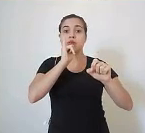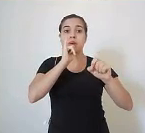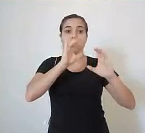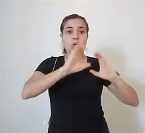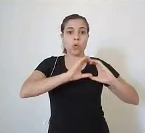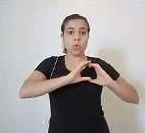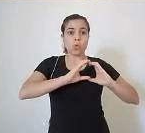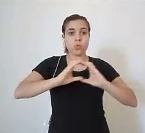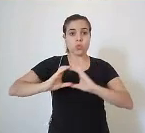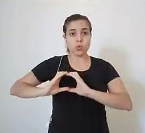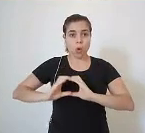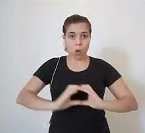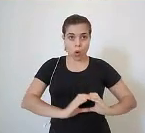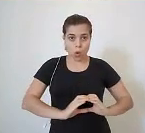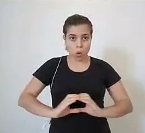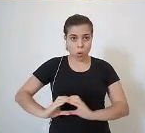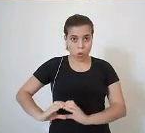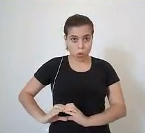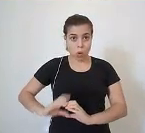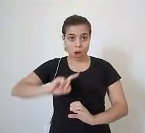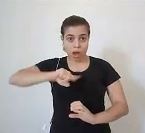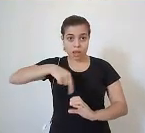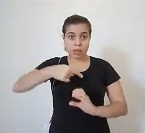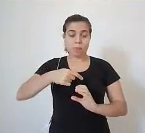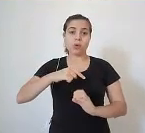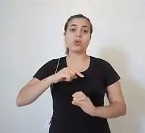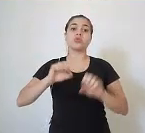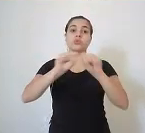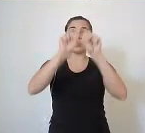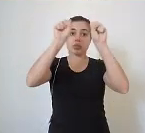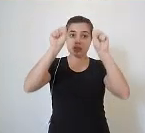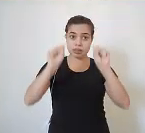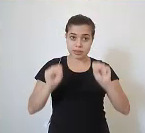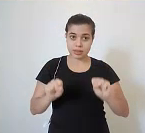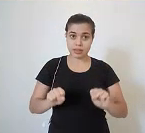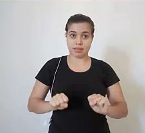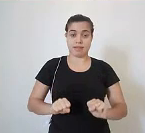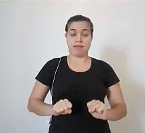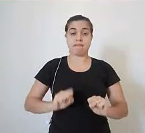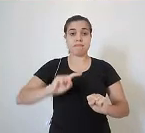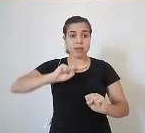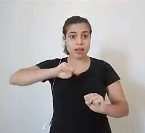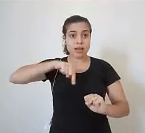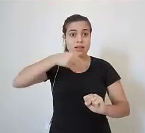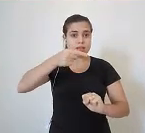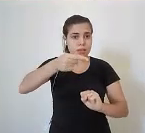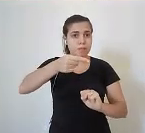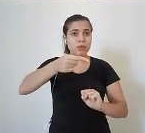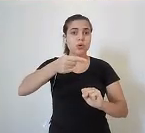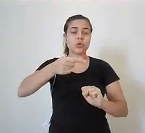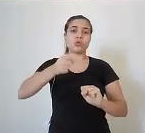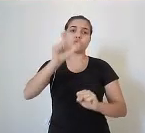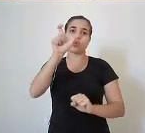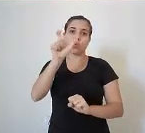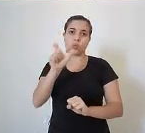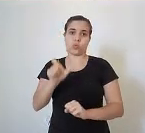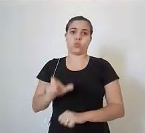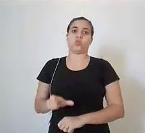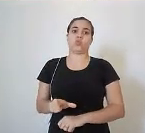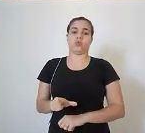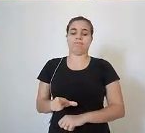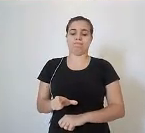e os órgãos, o conjunto de órgãos com uma função semelhante, vão formar os sistemas, que vão